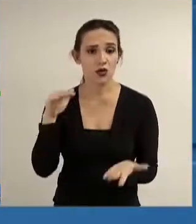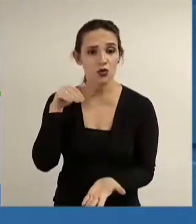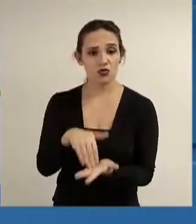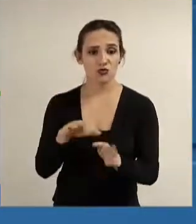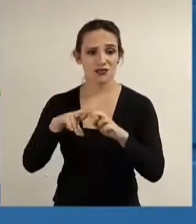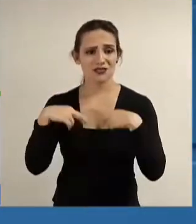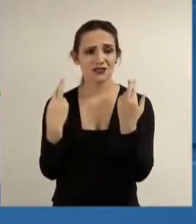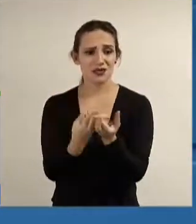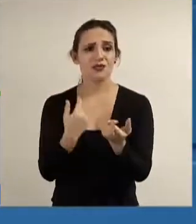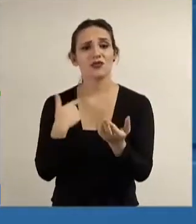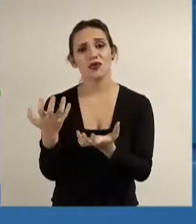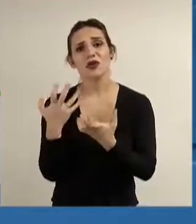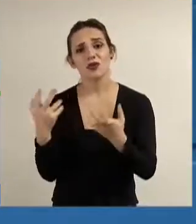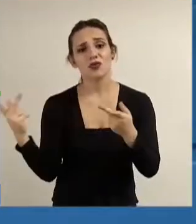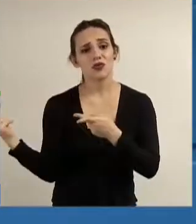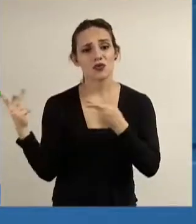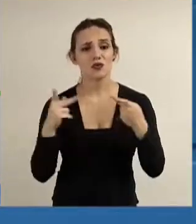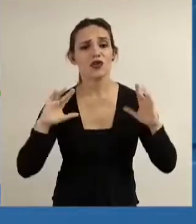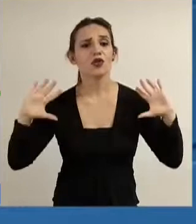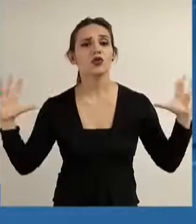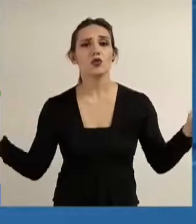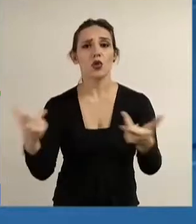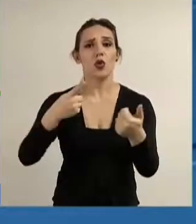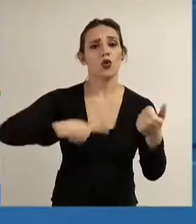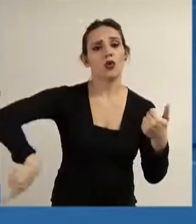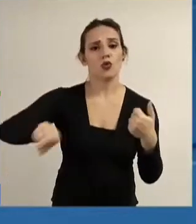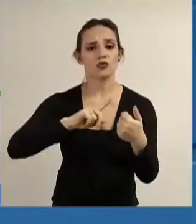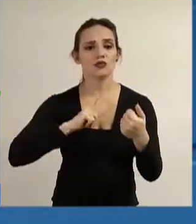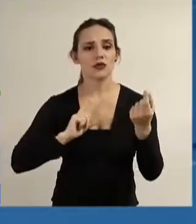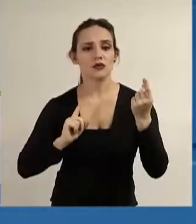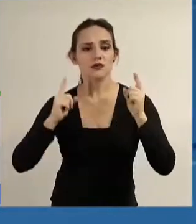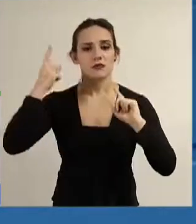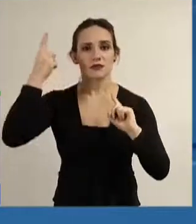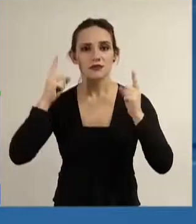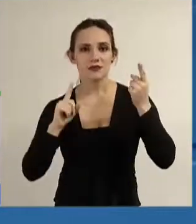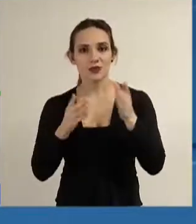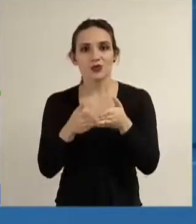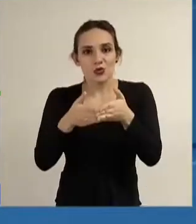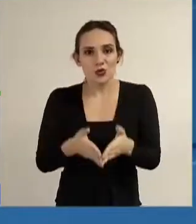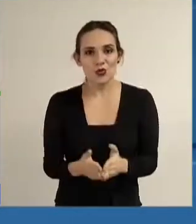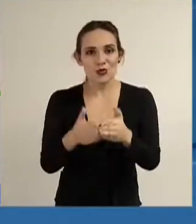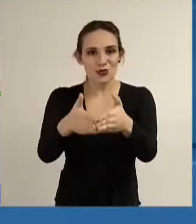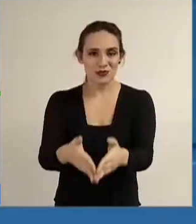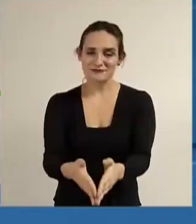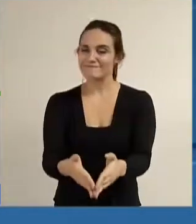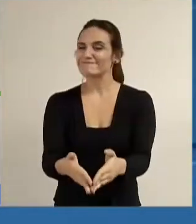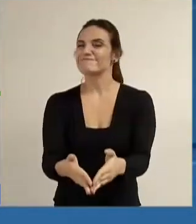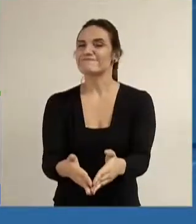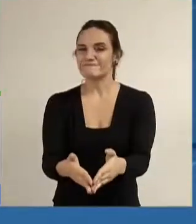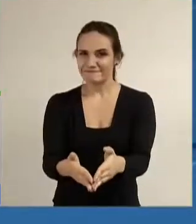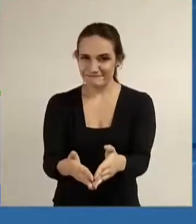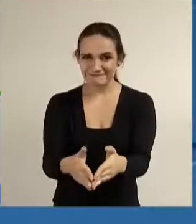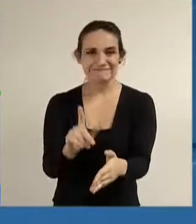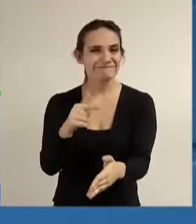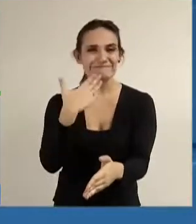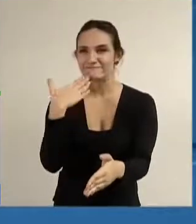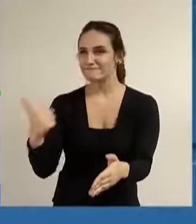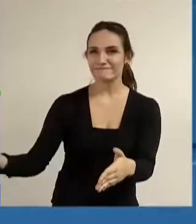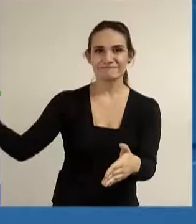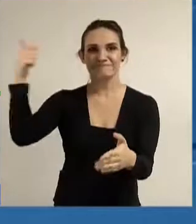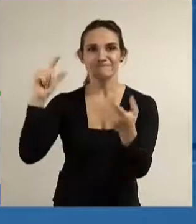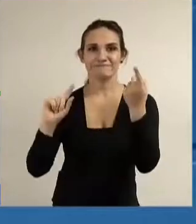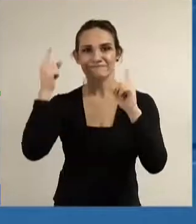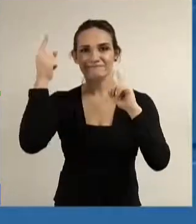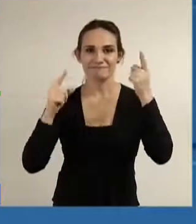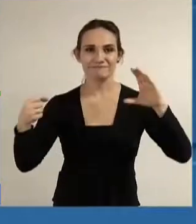para convidá-los, todos os deputados, para o nosso carnaval lá de Corumbá. Carnaval de Corumbá, como todos sabem, é o melhor carnaval do